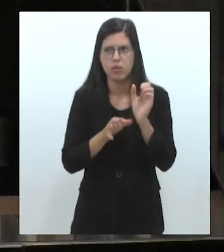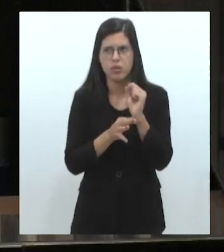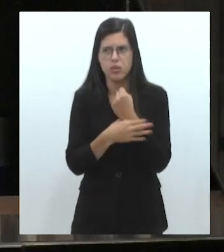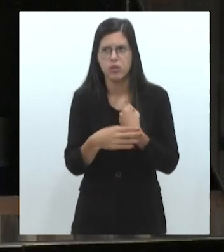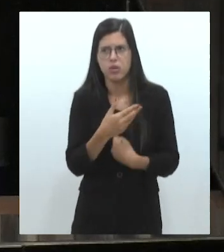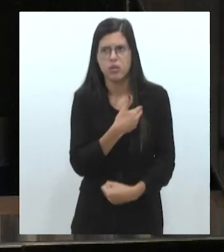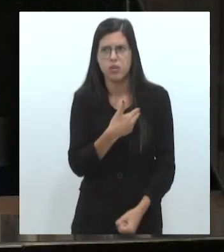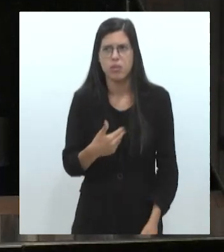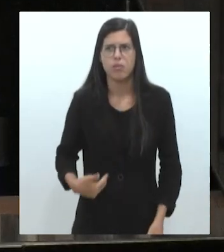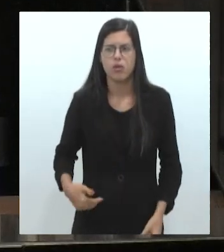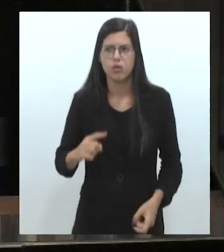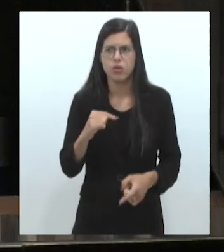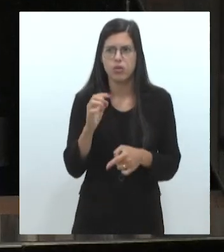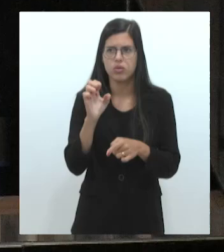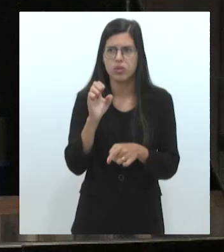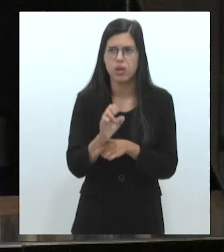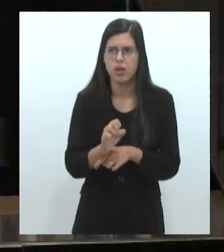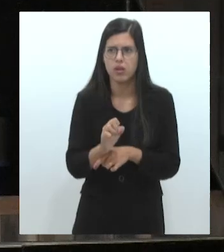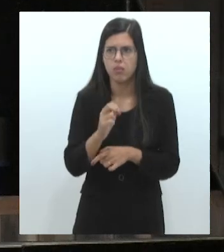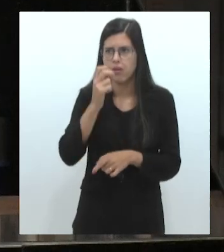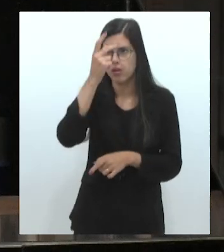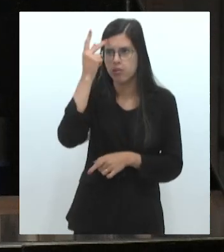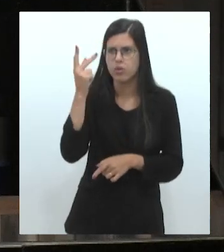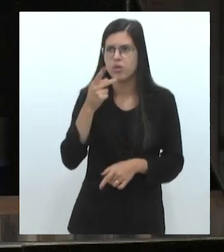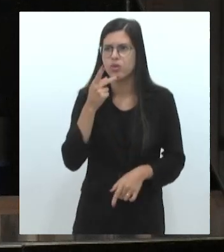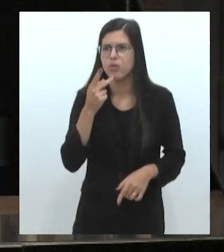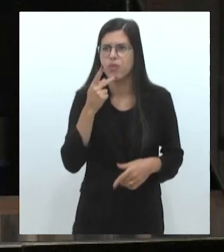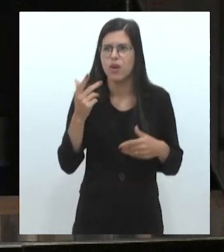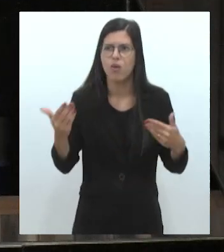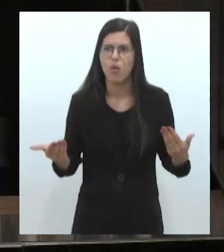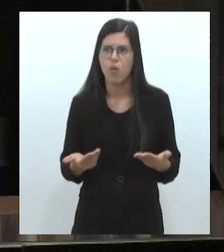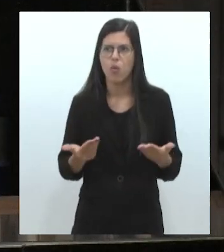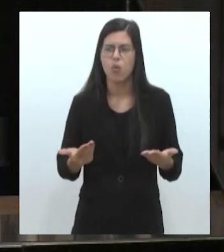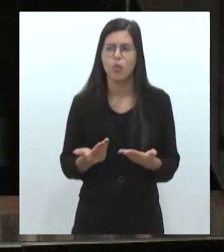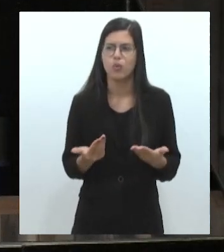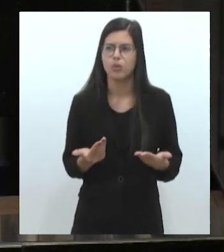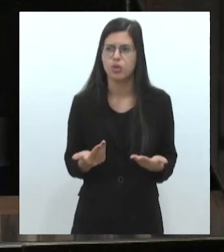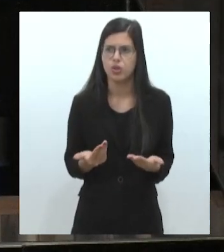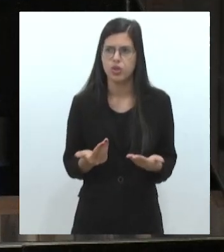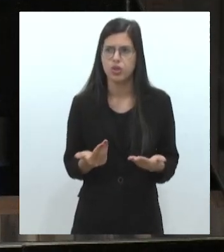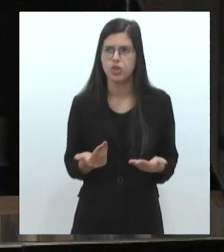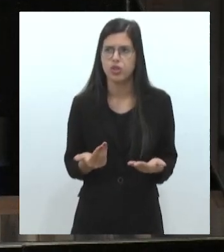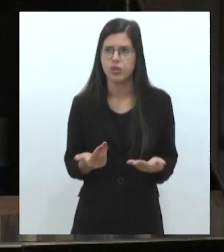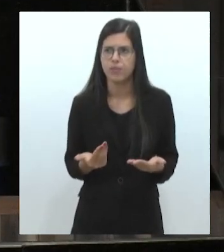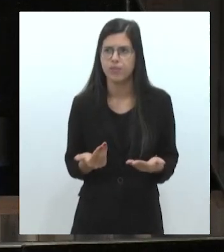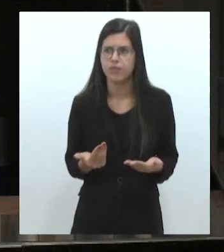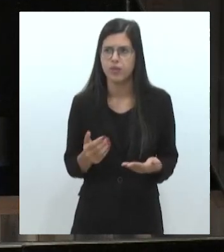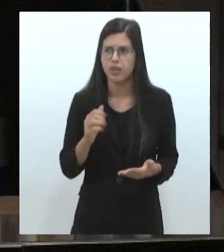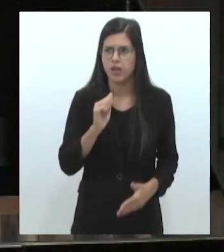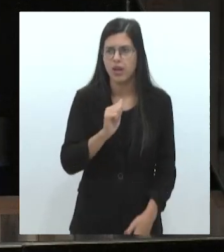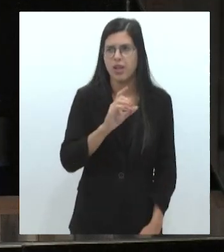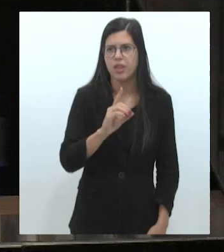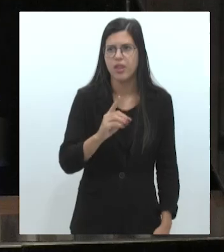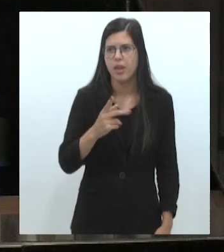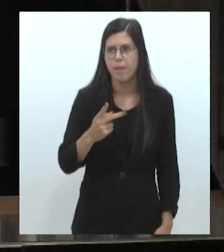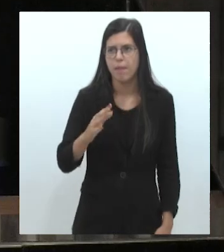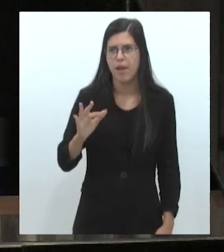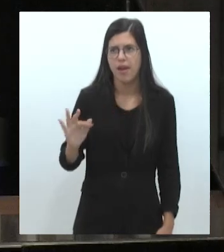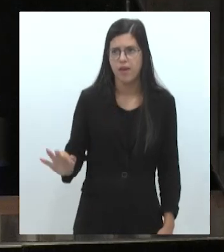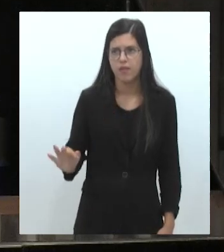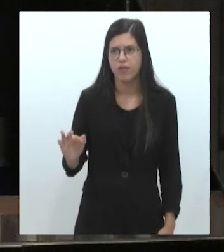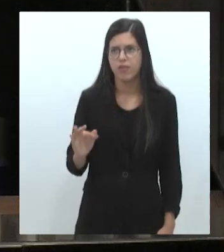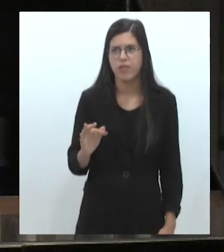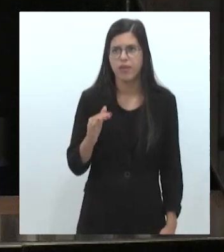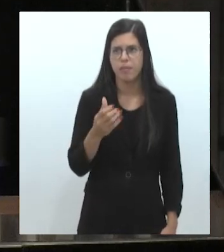Estado. Então, para quem diz que hoje, né, é de muito tempo que a DPF 635, a dita DPF